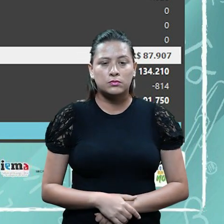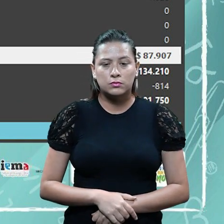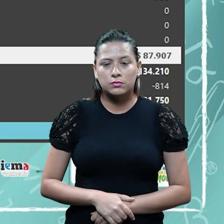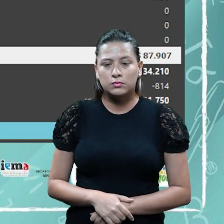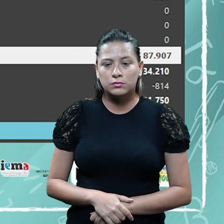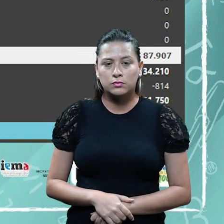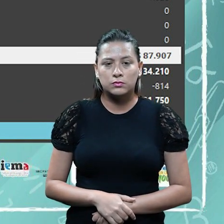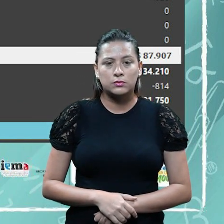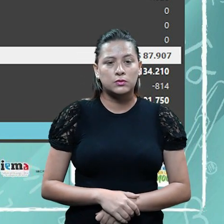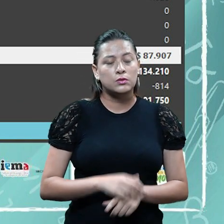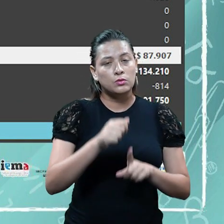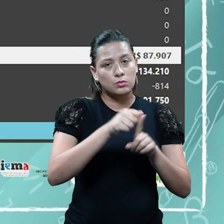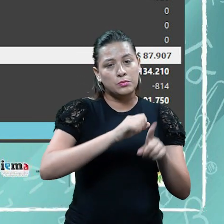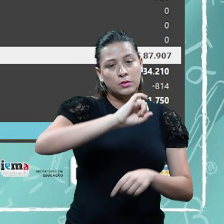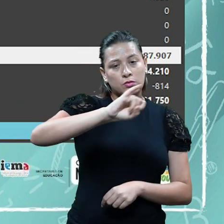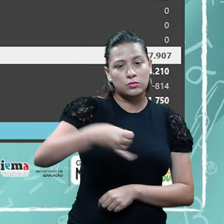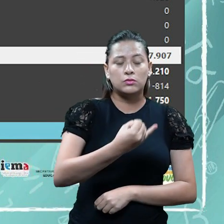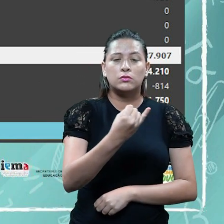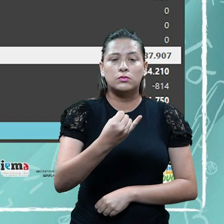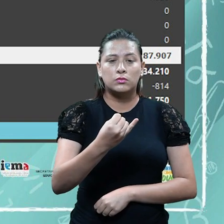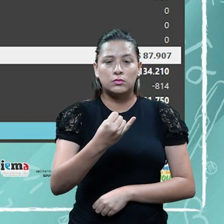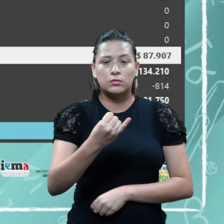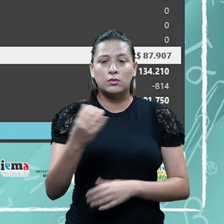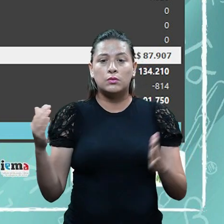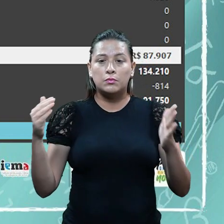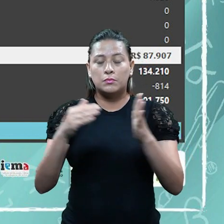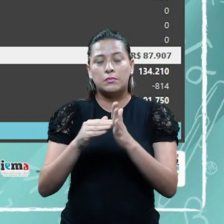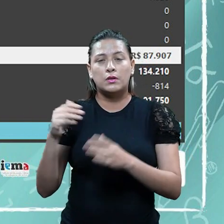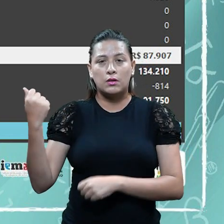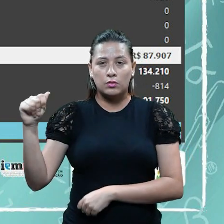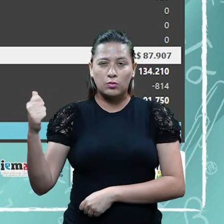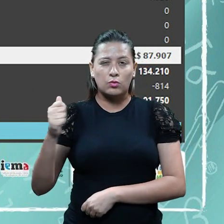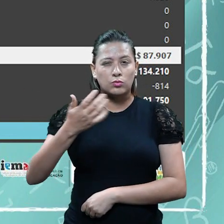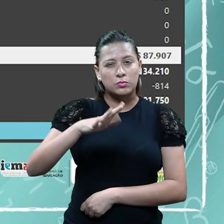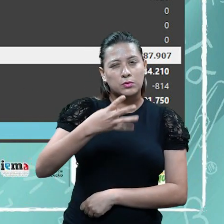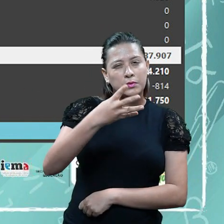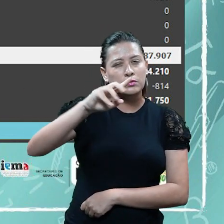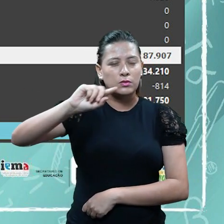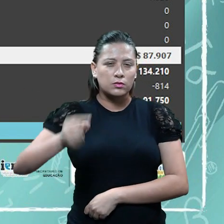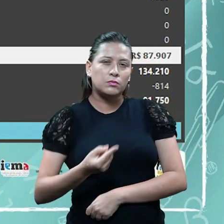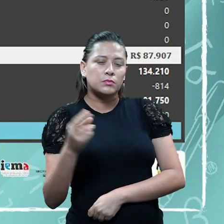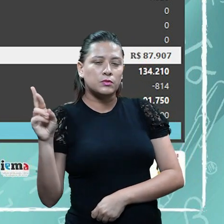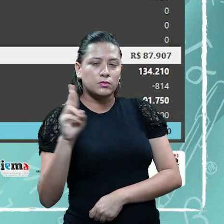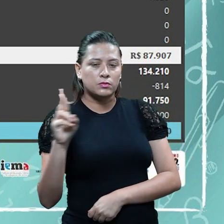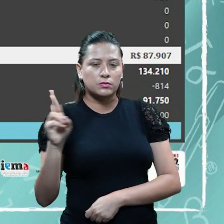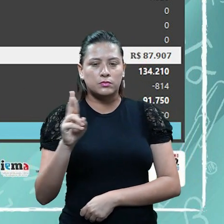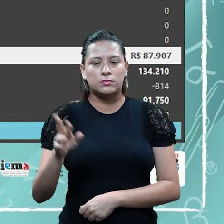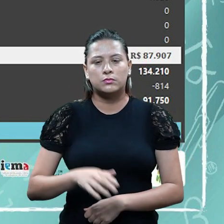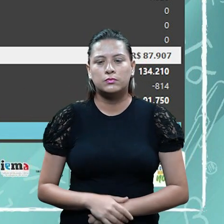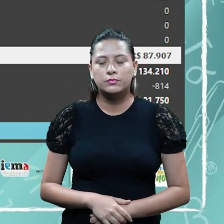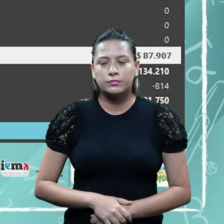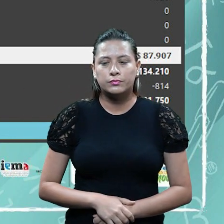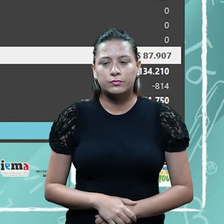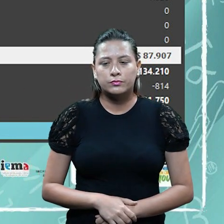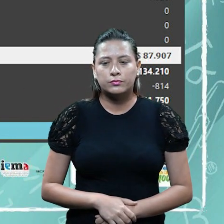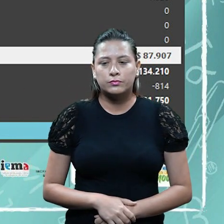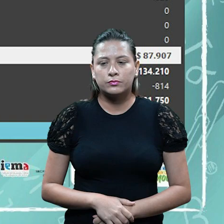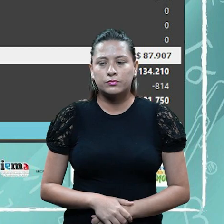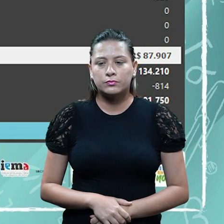para agosto em aproximadamente 4 mil. Nós temos um acumulado de custos operacionais no ano de R$